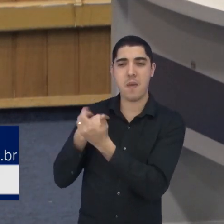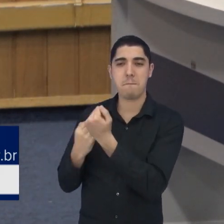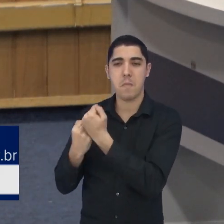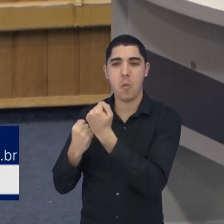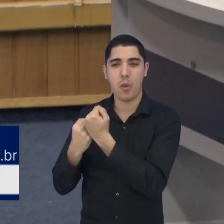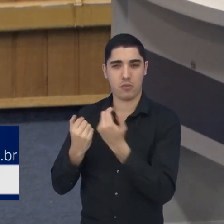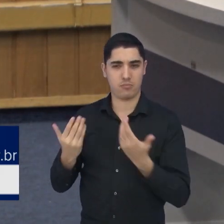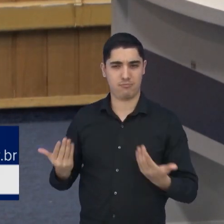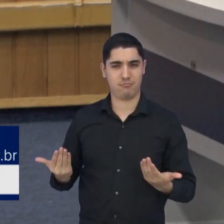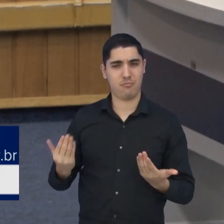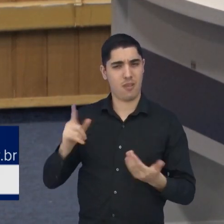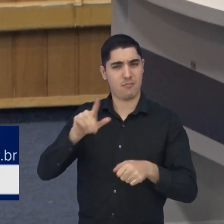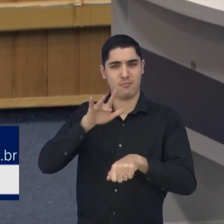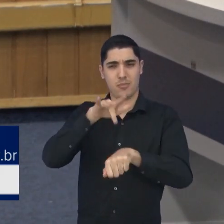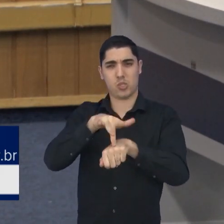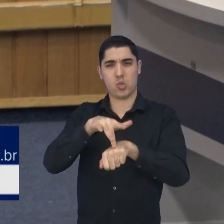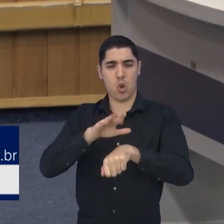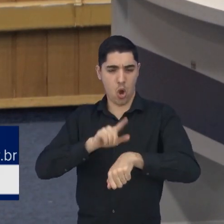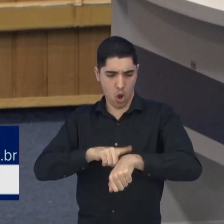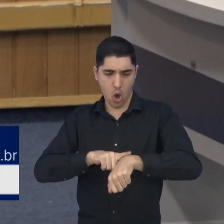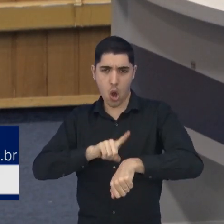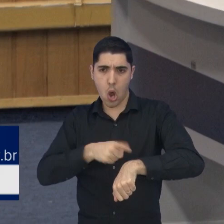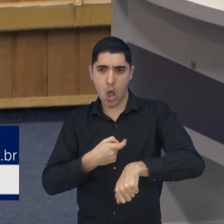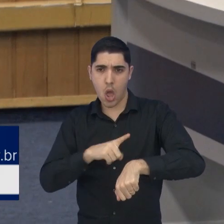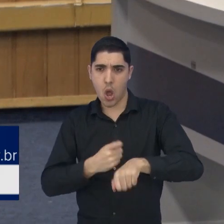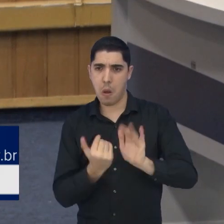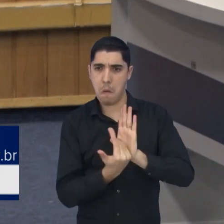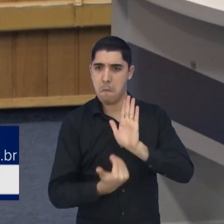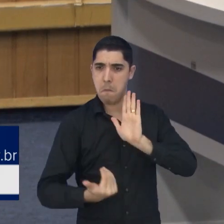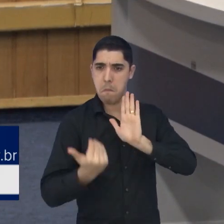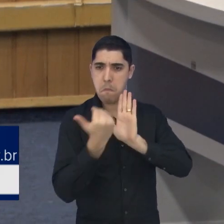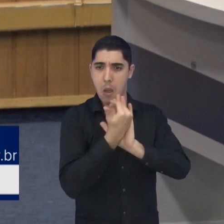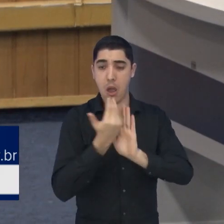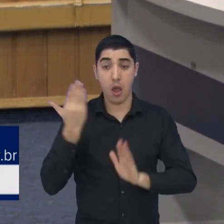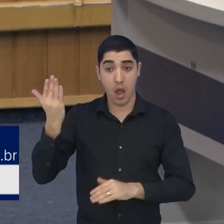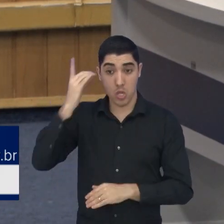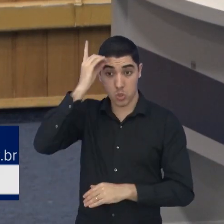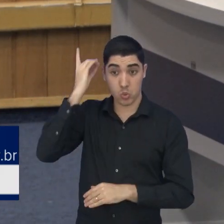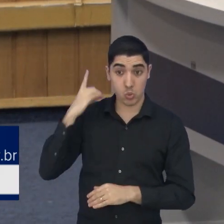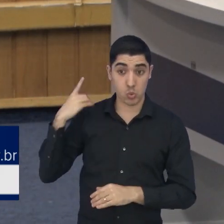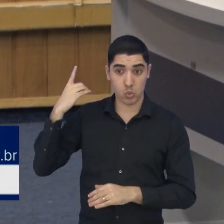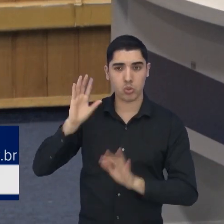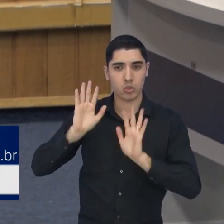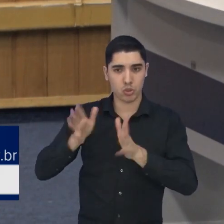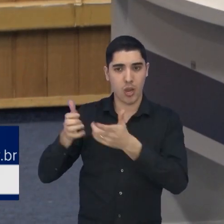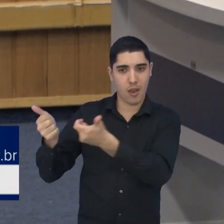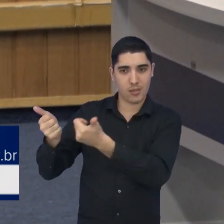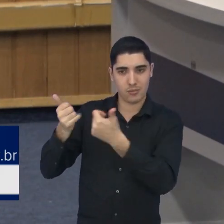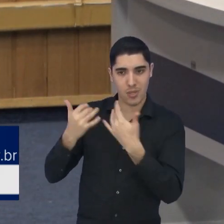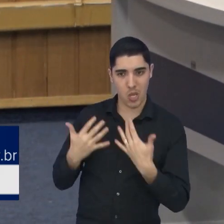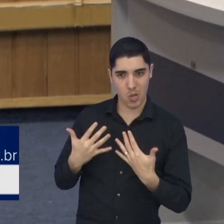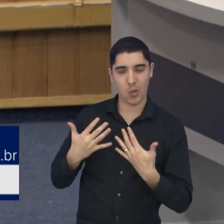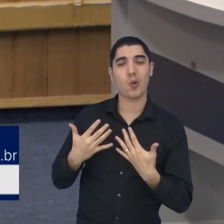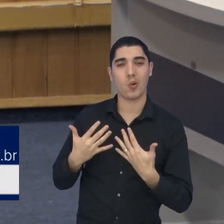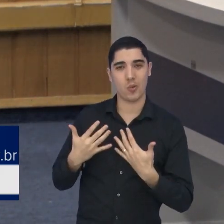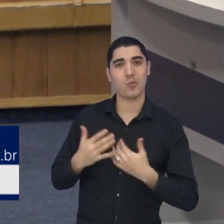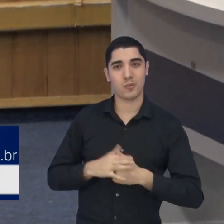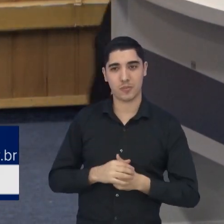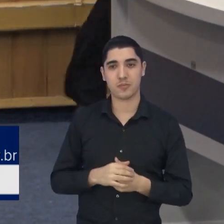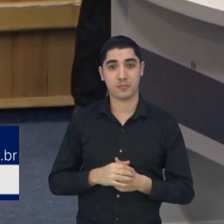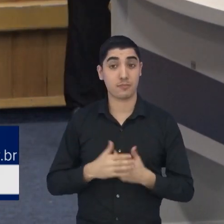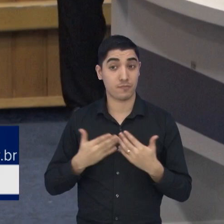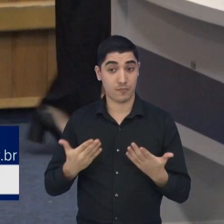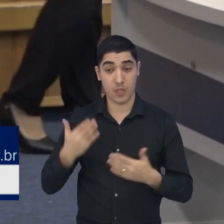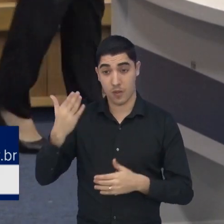esses absurdos de hora extra e etc., que a vereadora Dulce Rita também já teve a oportunidade de falar. Então,